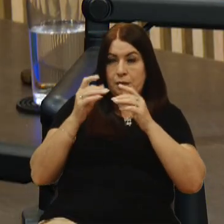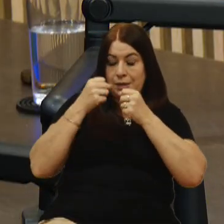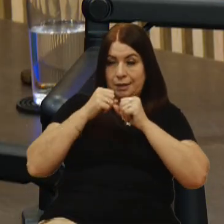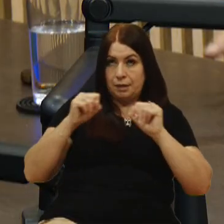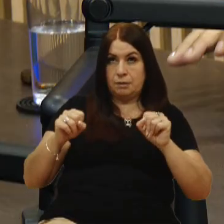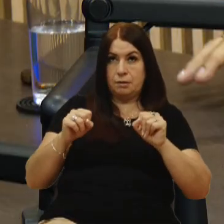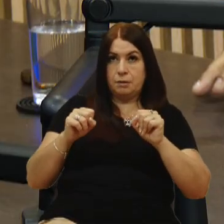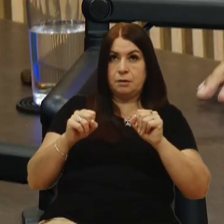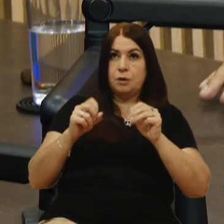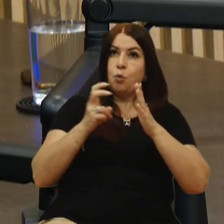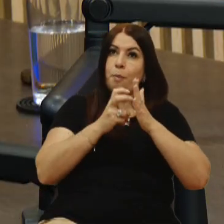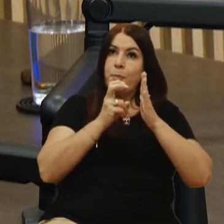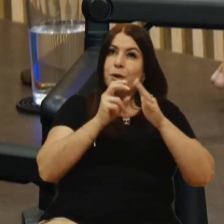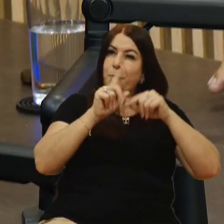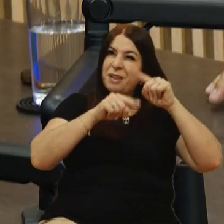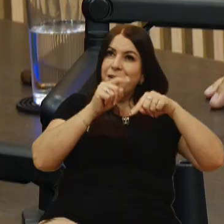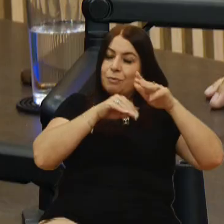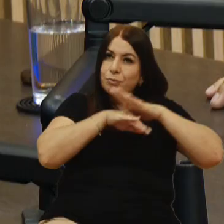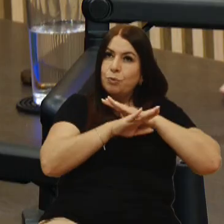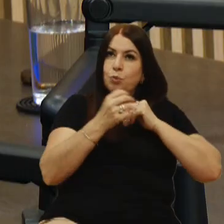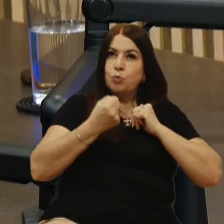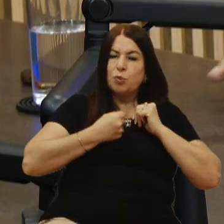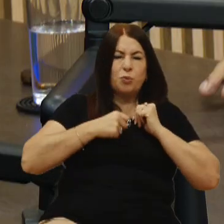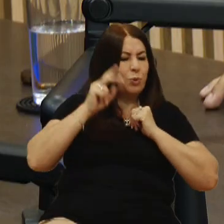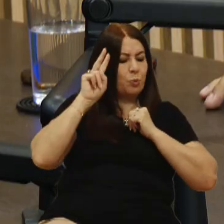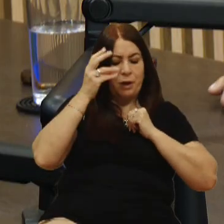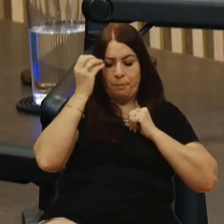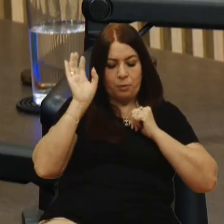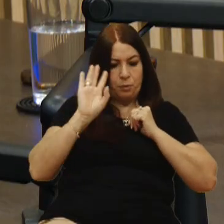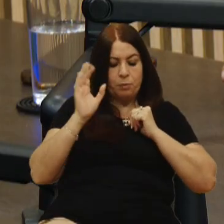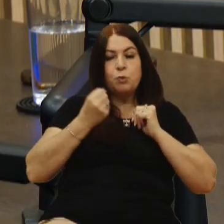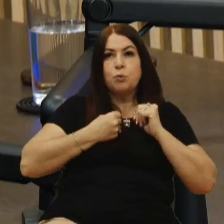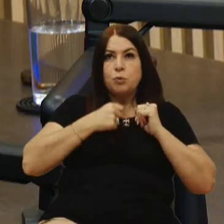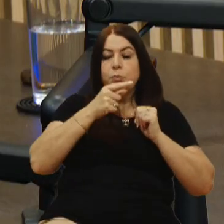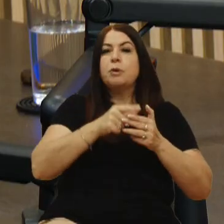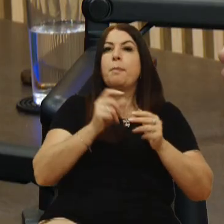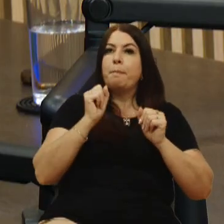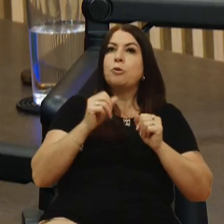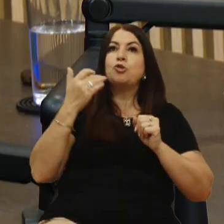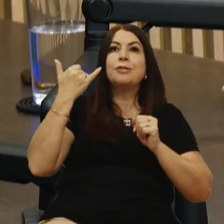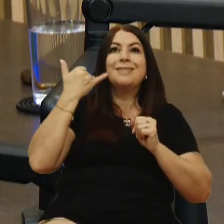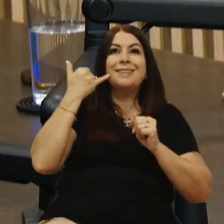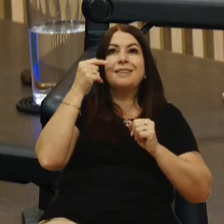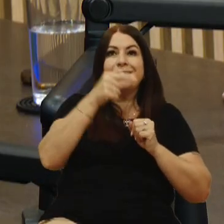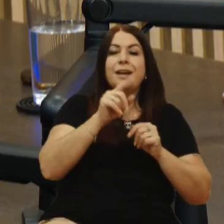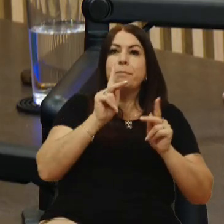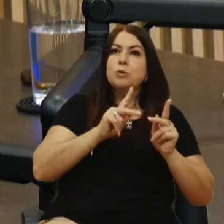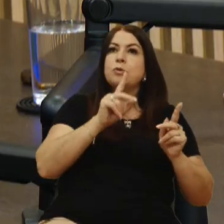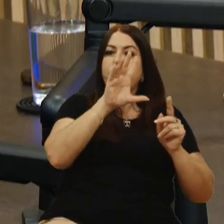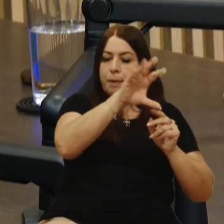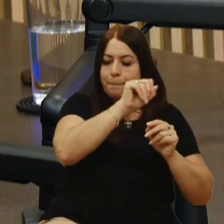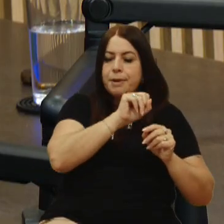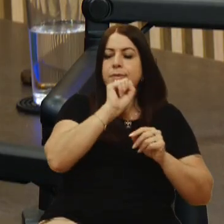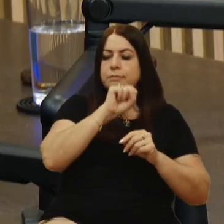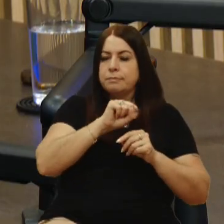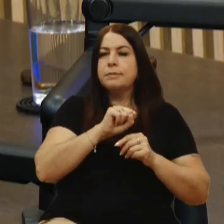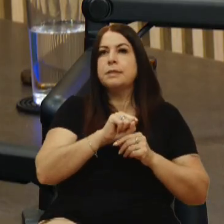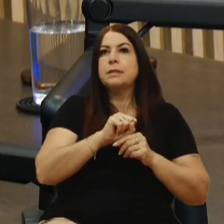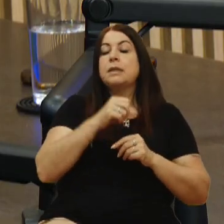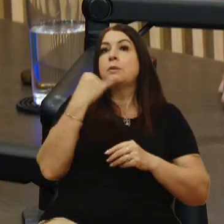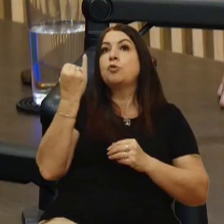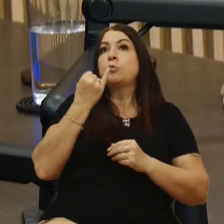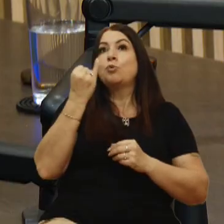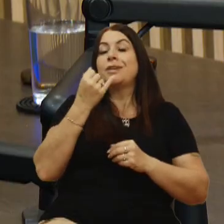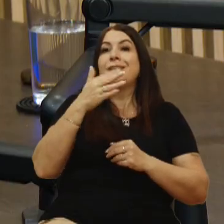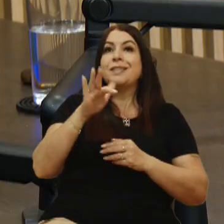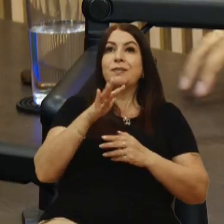secretaria ou com o banco de materiais, tem um número específico, eu não lembro agora, mas tem um número específico que pode ligar, o pessoal vai buscar sim. E é muito importante que